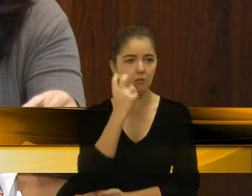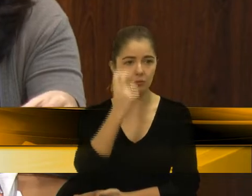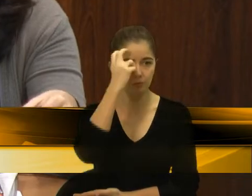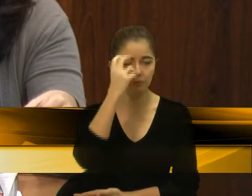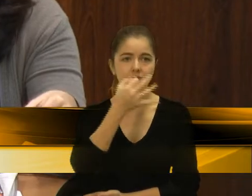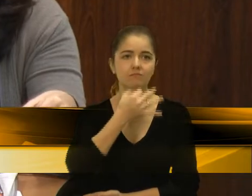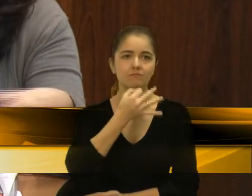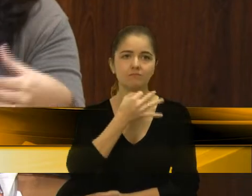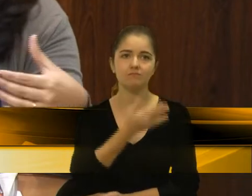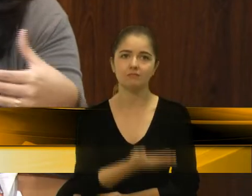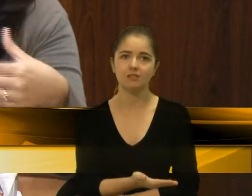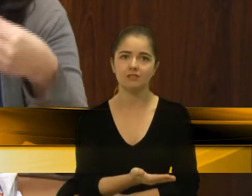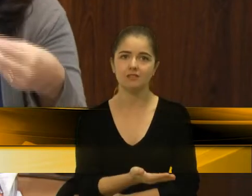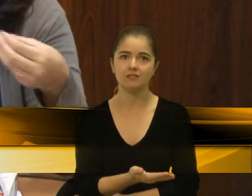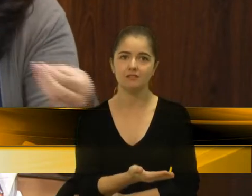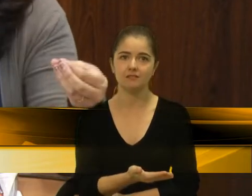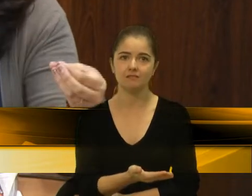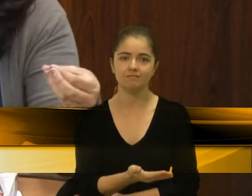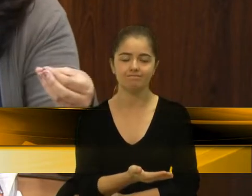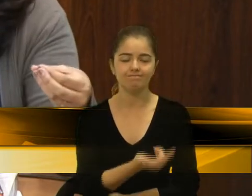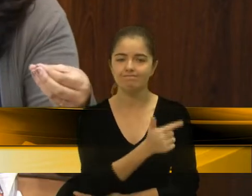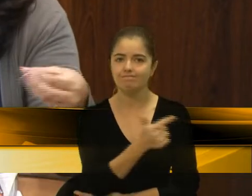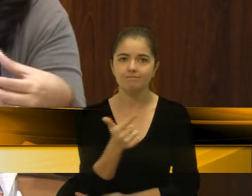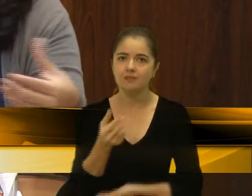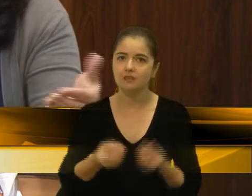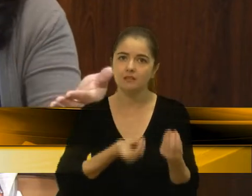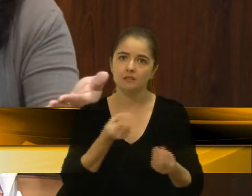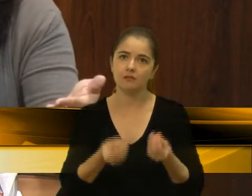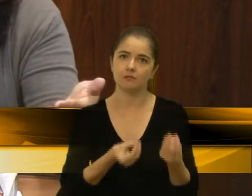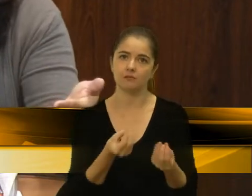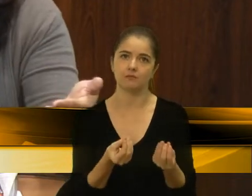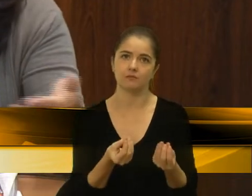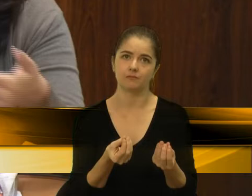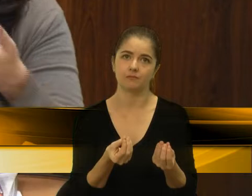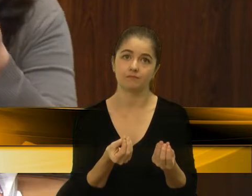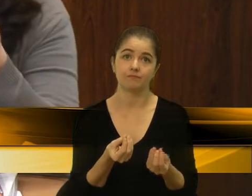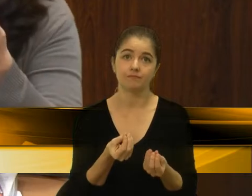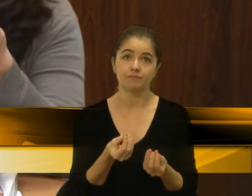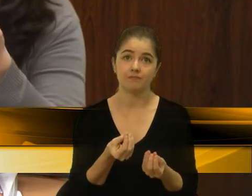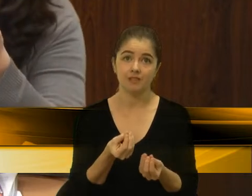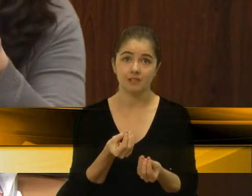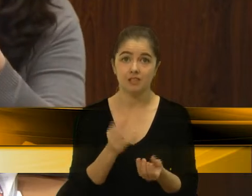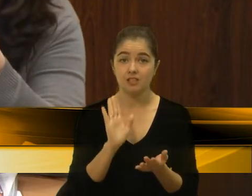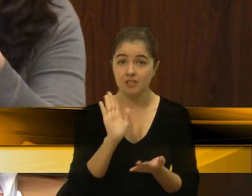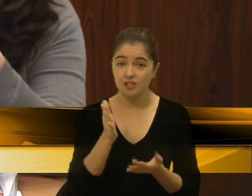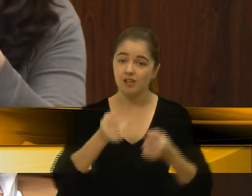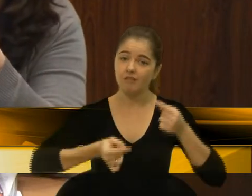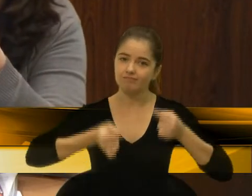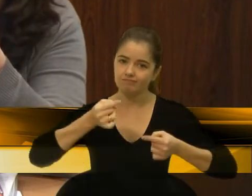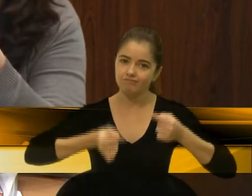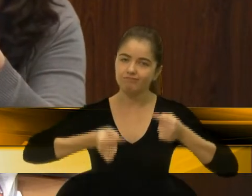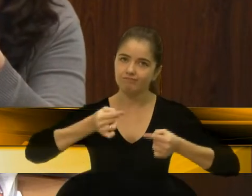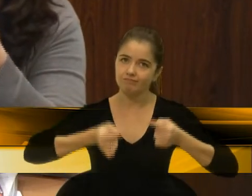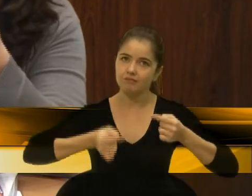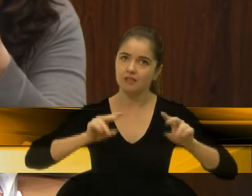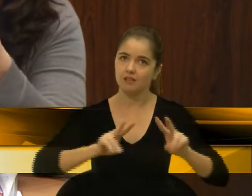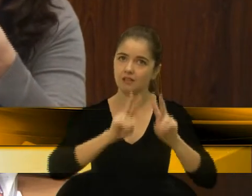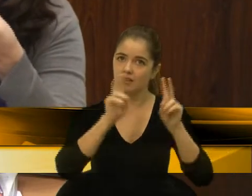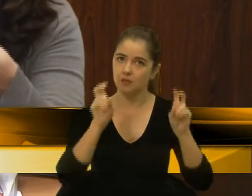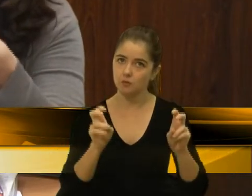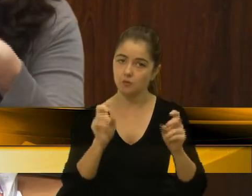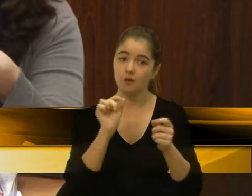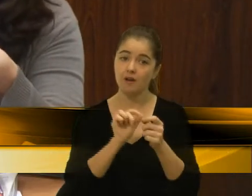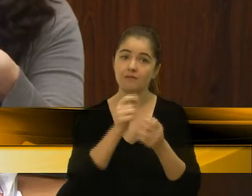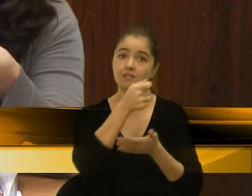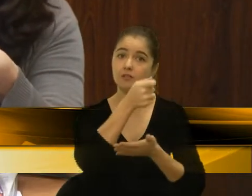Então, não tem como. E aí o prefeito, que a gente já discutia sobre a questão de fazer um